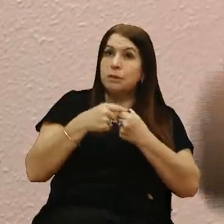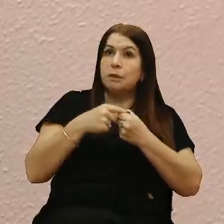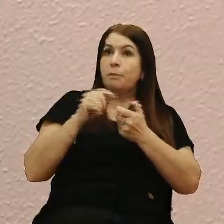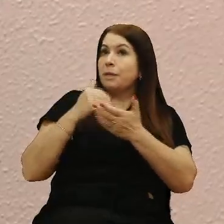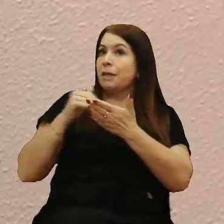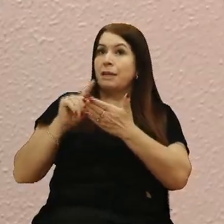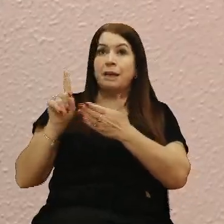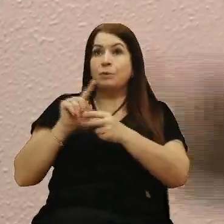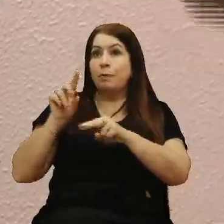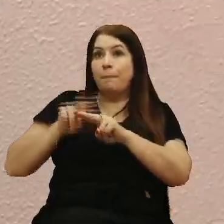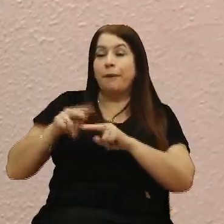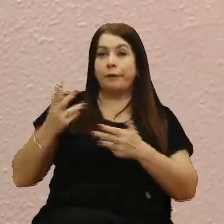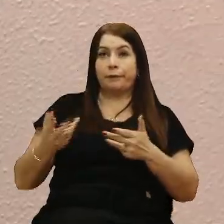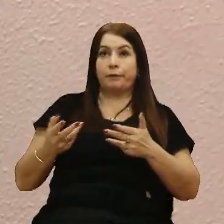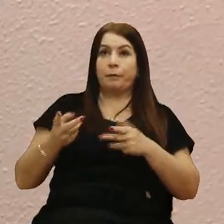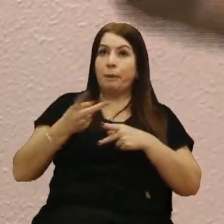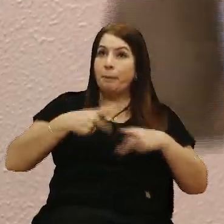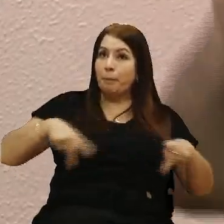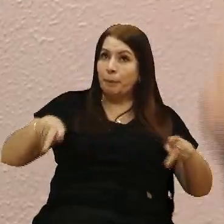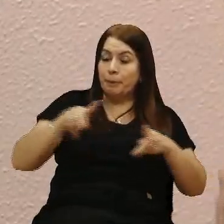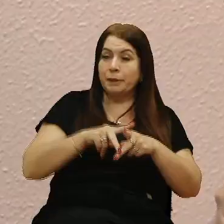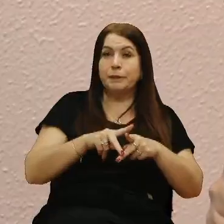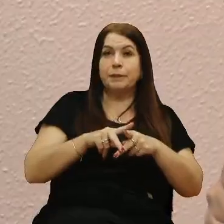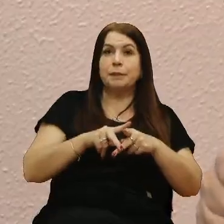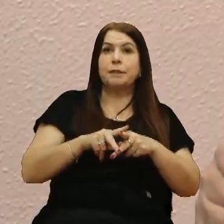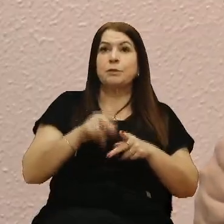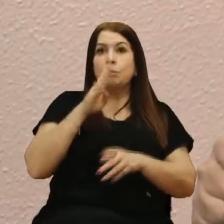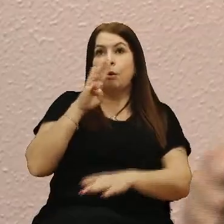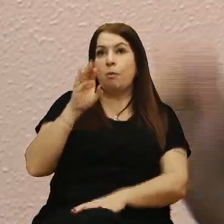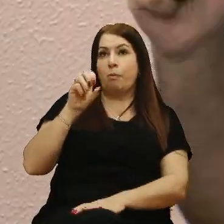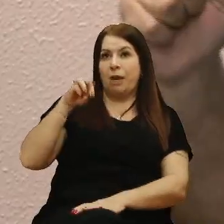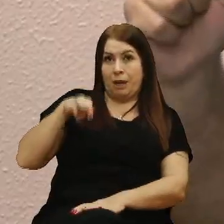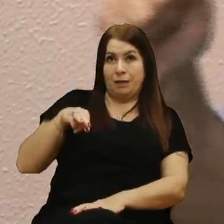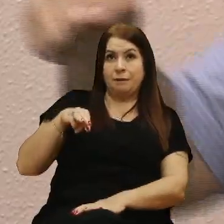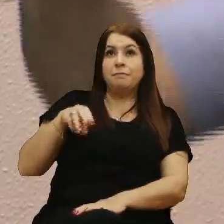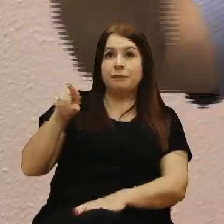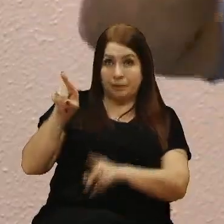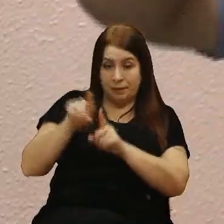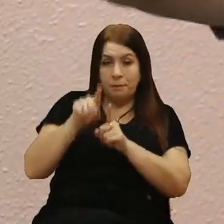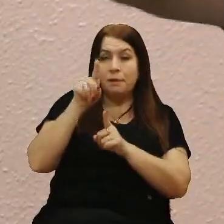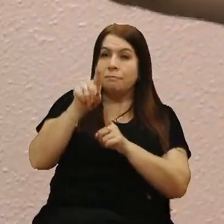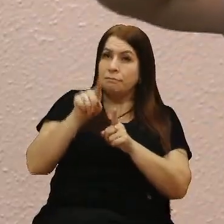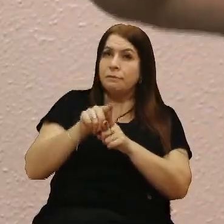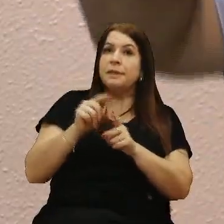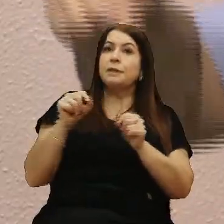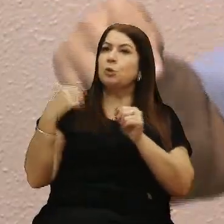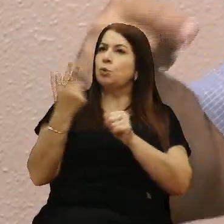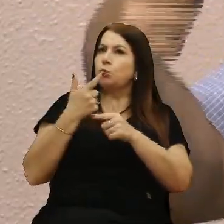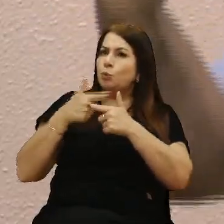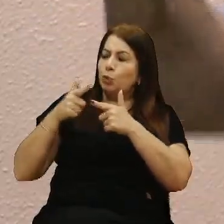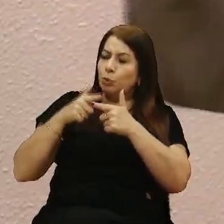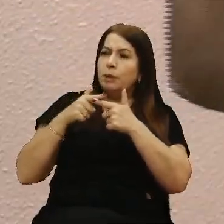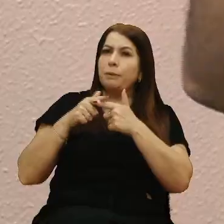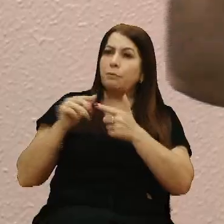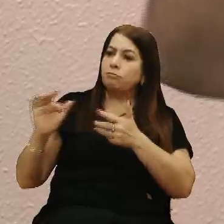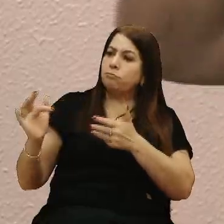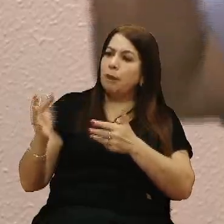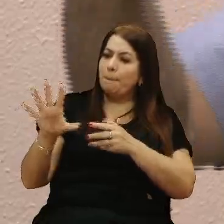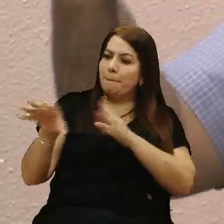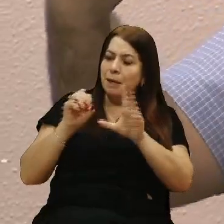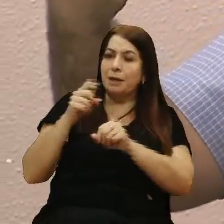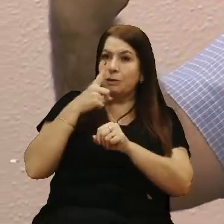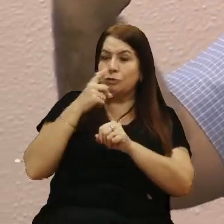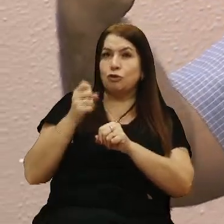secretário não ser preso, para a população. Cito Belém do Pará. Belém do Pará, por conta dos problemas na coleta, ficou